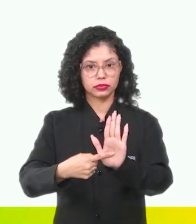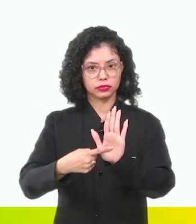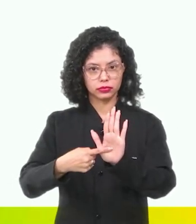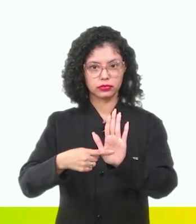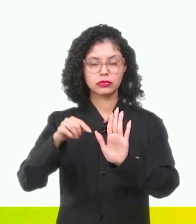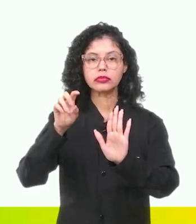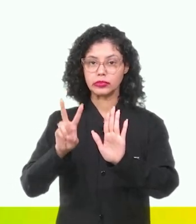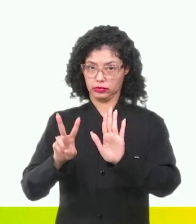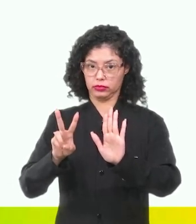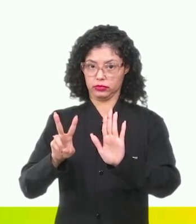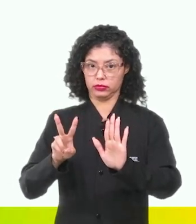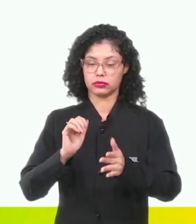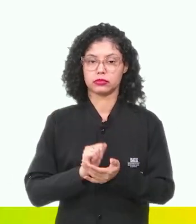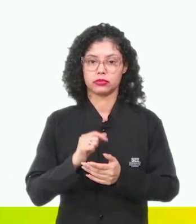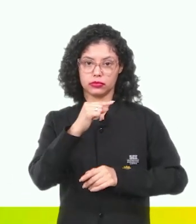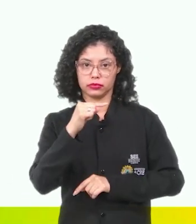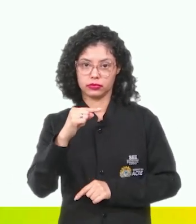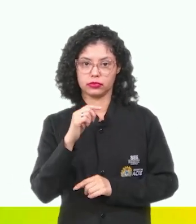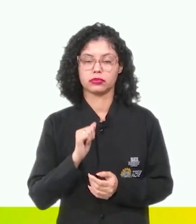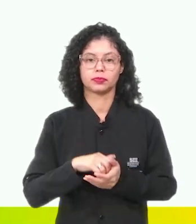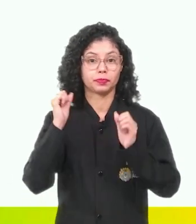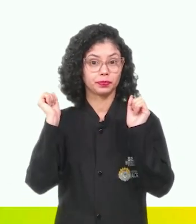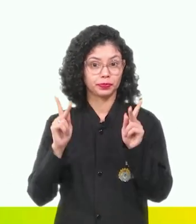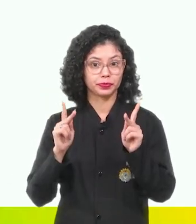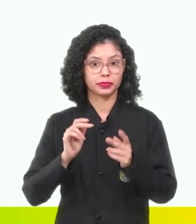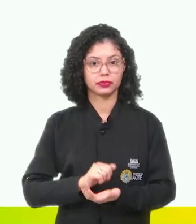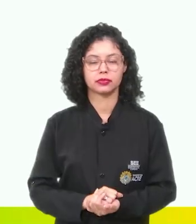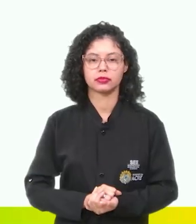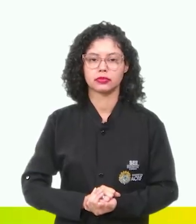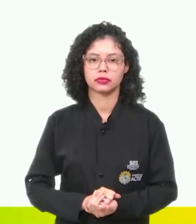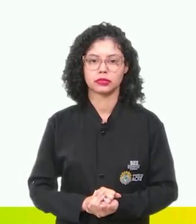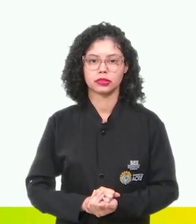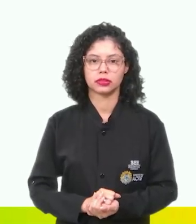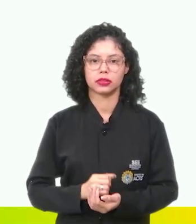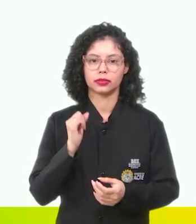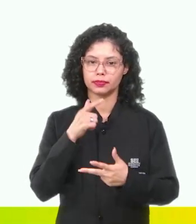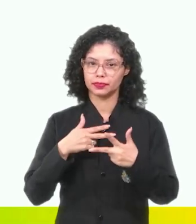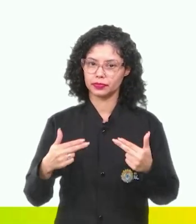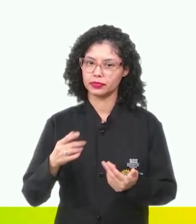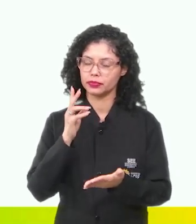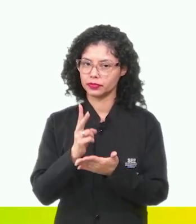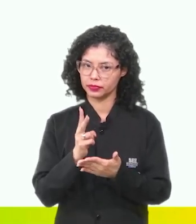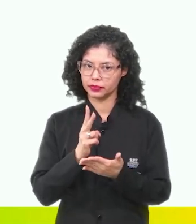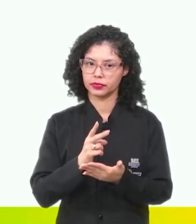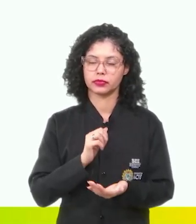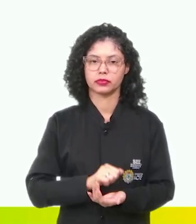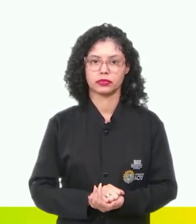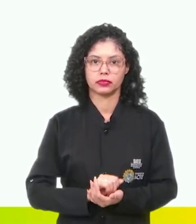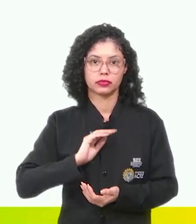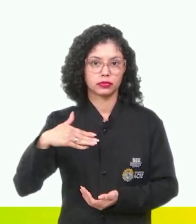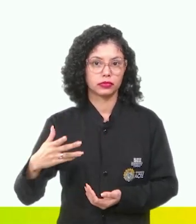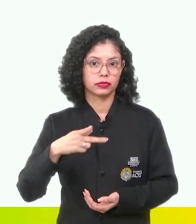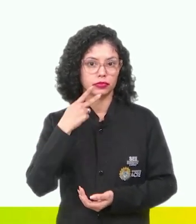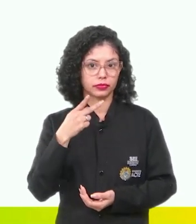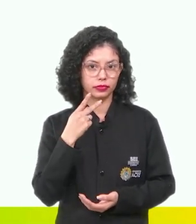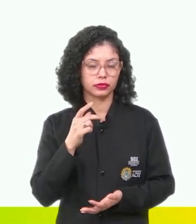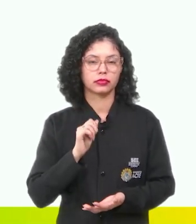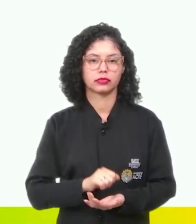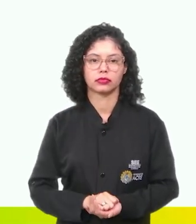V, traço, tá bom? A mesma coisa com Rzão. Quando eu falo,